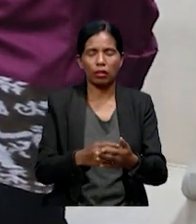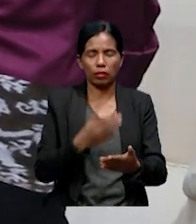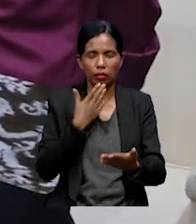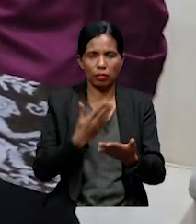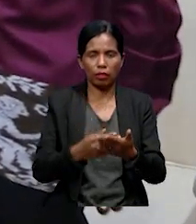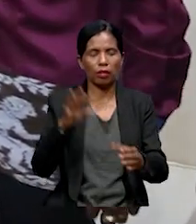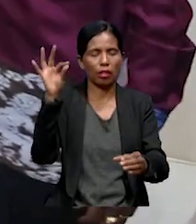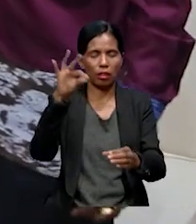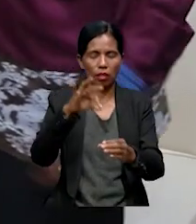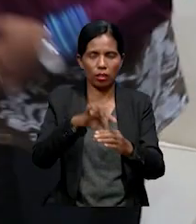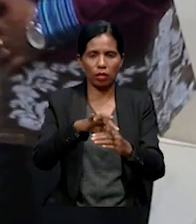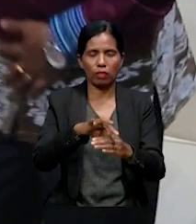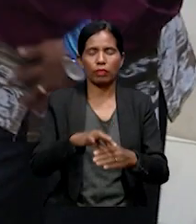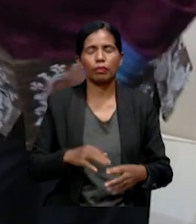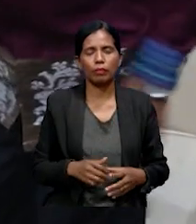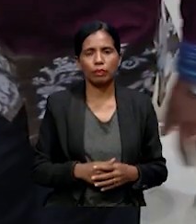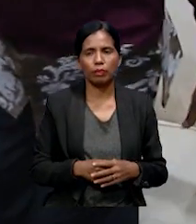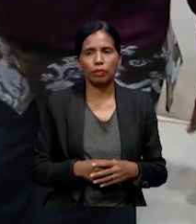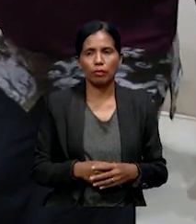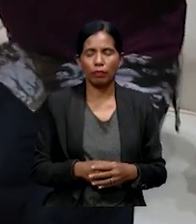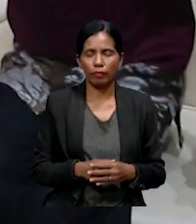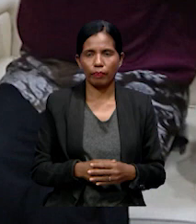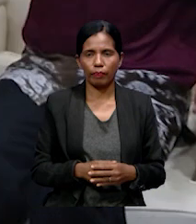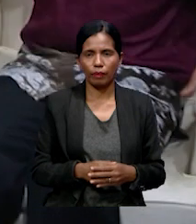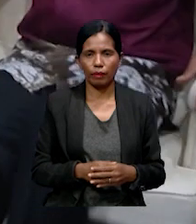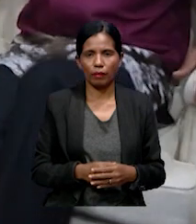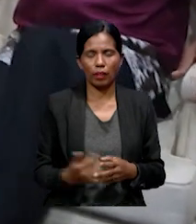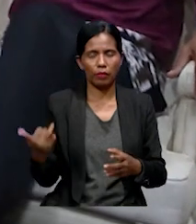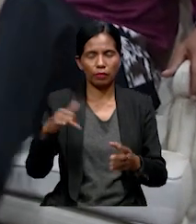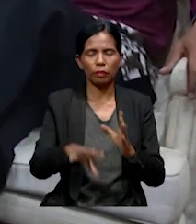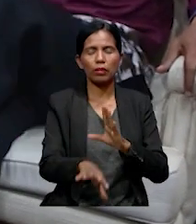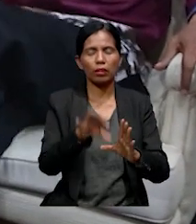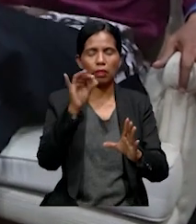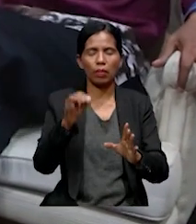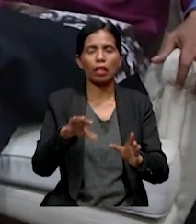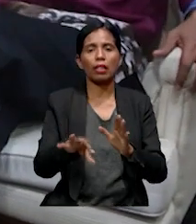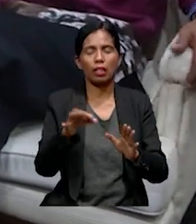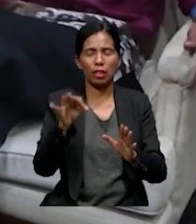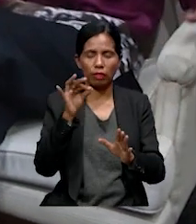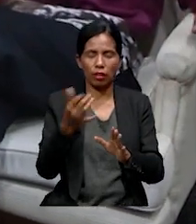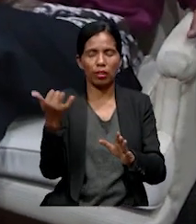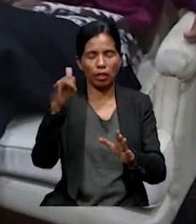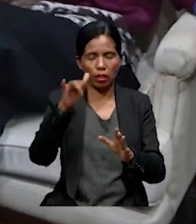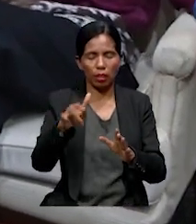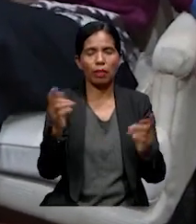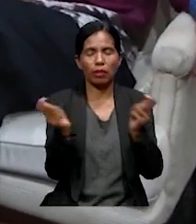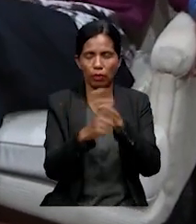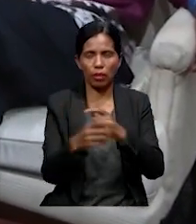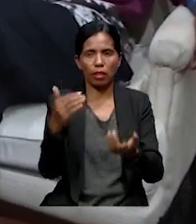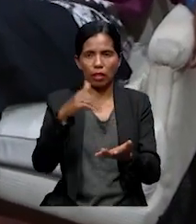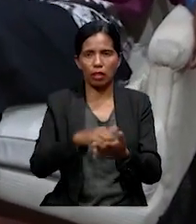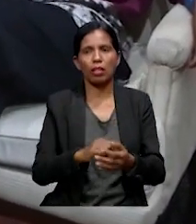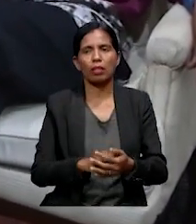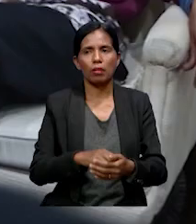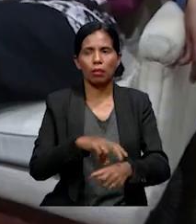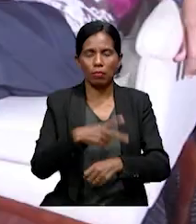eleição antecipada. Kata sire da hira sai ne bele hidi fal sire na hira ba troca pa kena pa. Ne solução ini. Yang jelas kalau munu hasine ne an